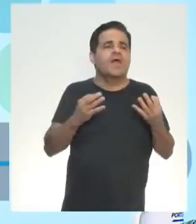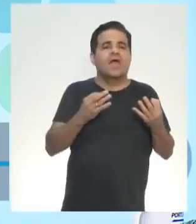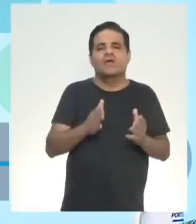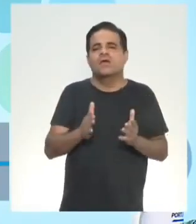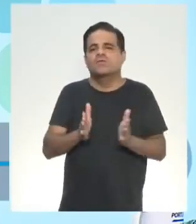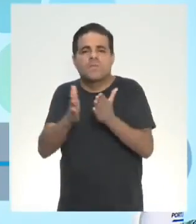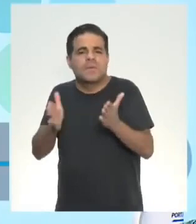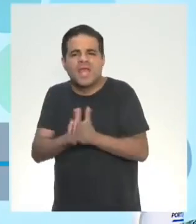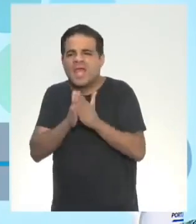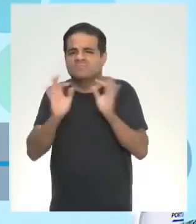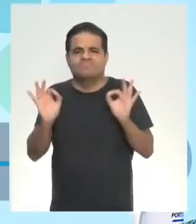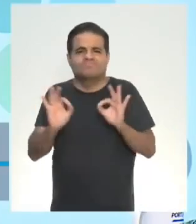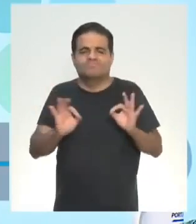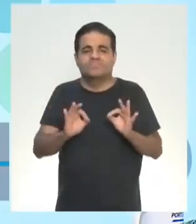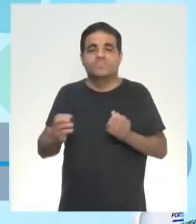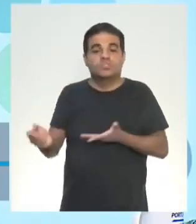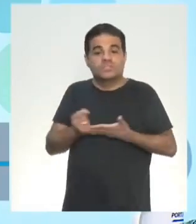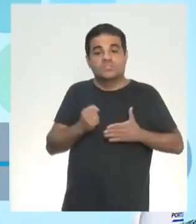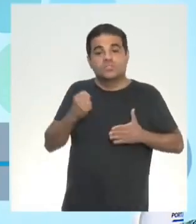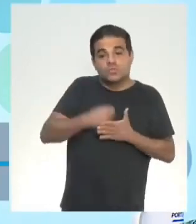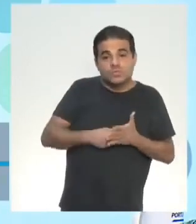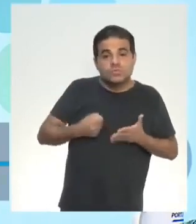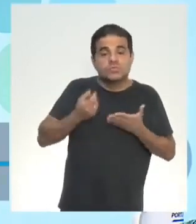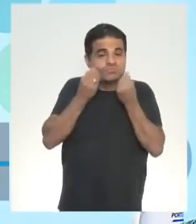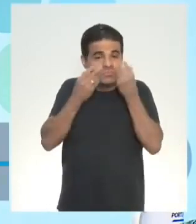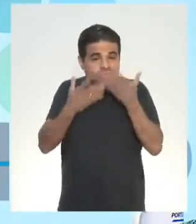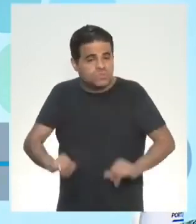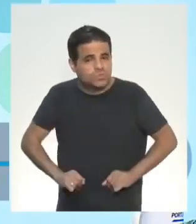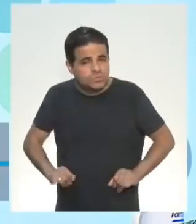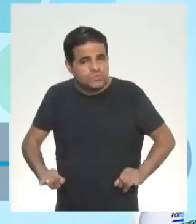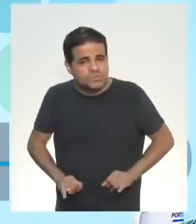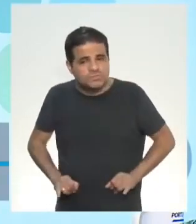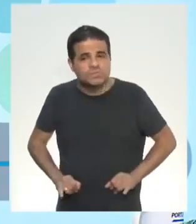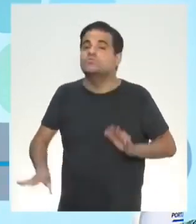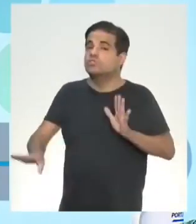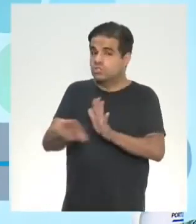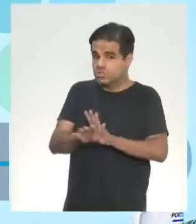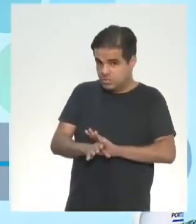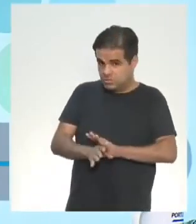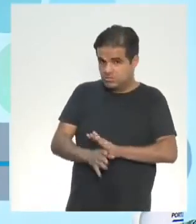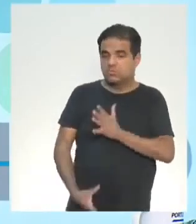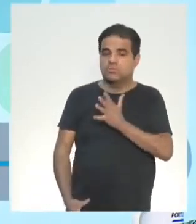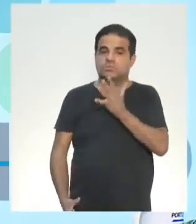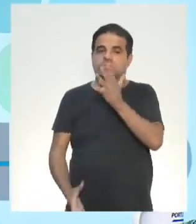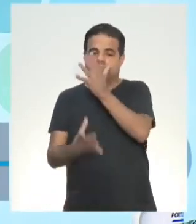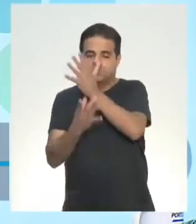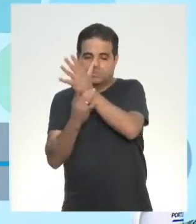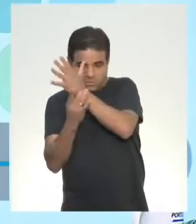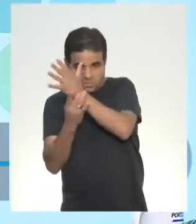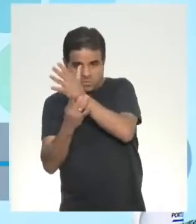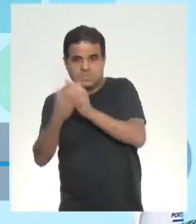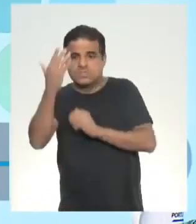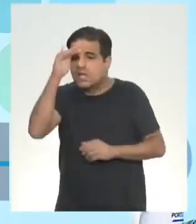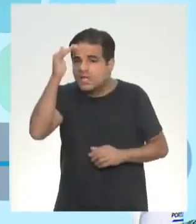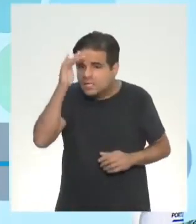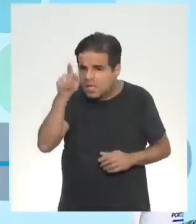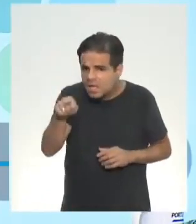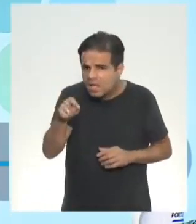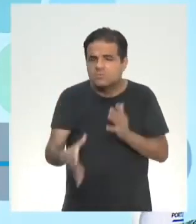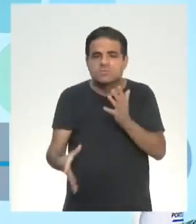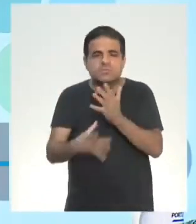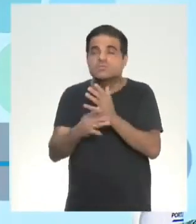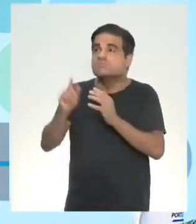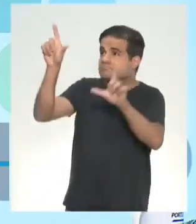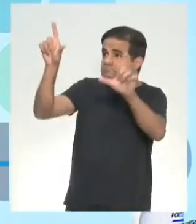Eu trago a luta, né? O sofrimento. A gente chegou no realismo, beleza? Entendeu o realismo?